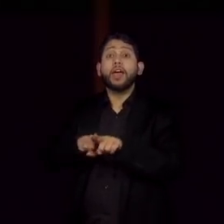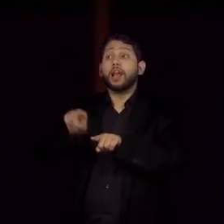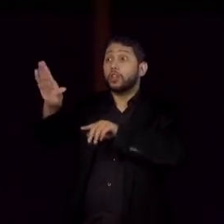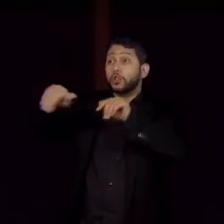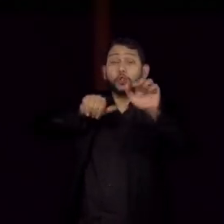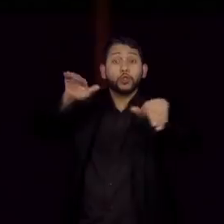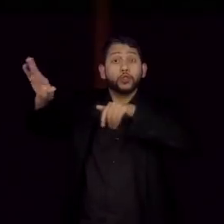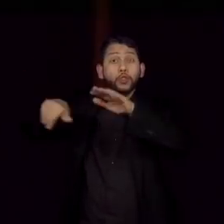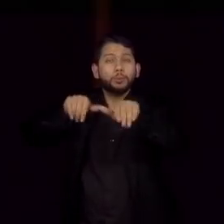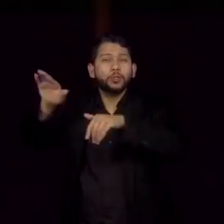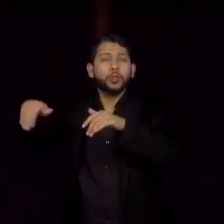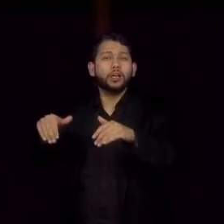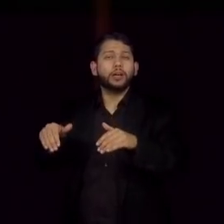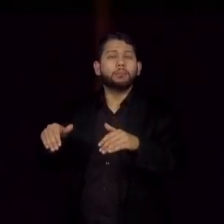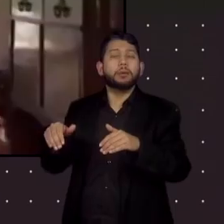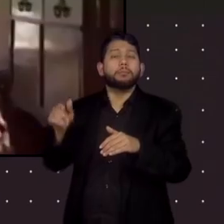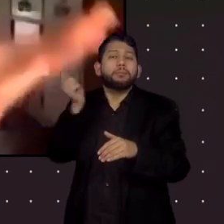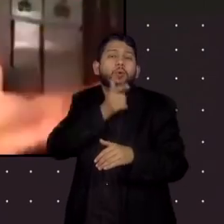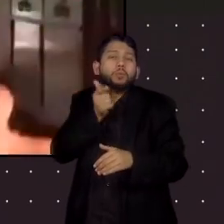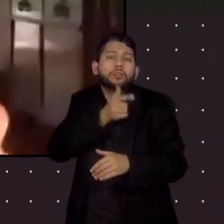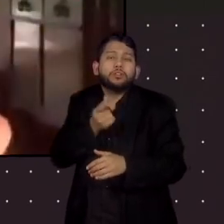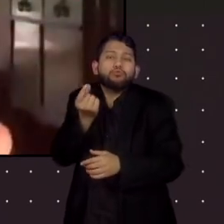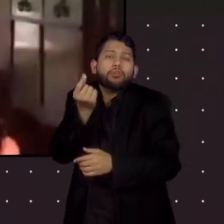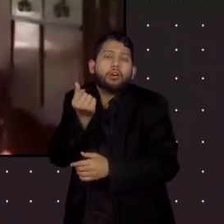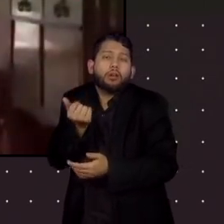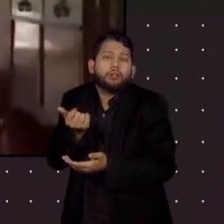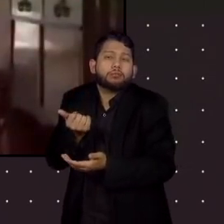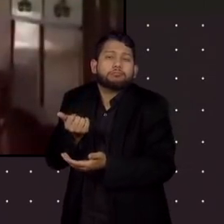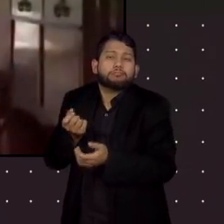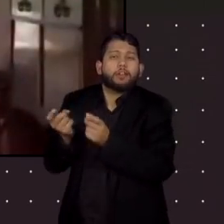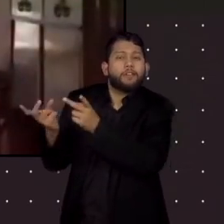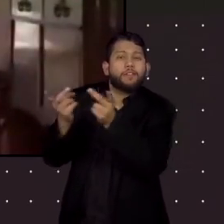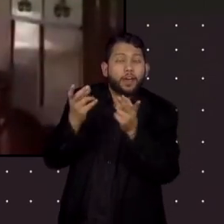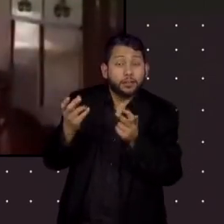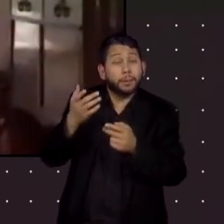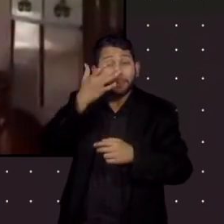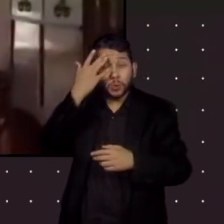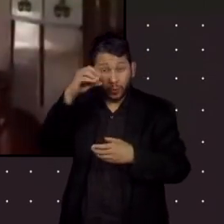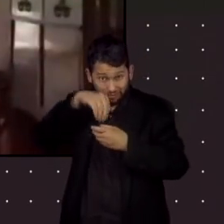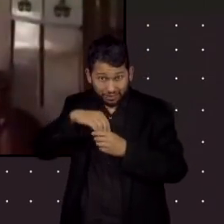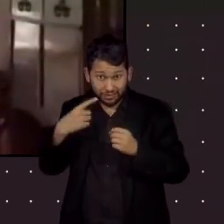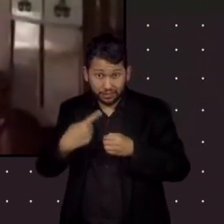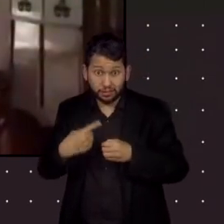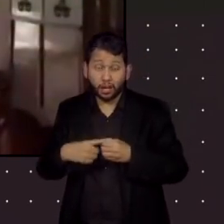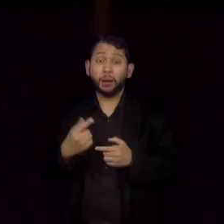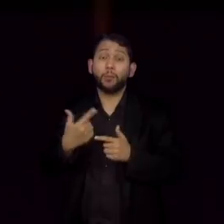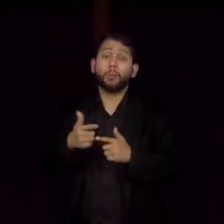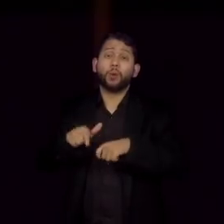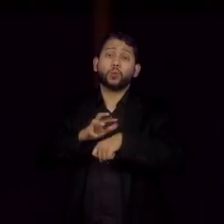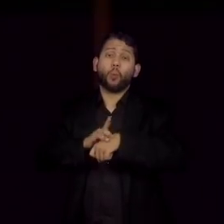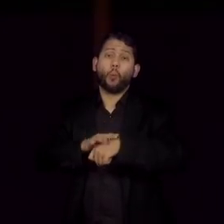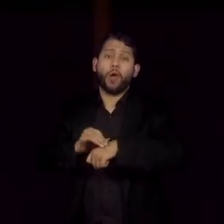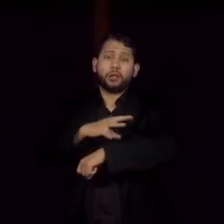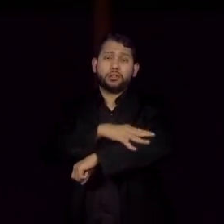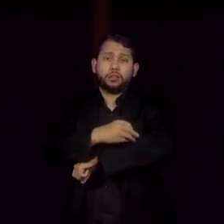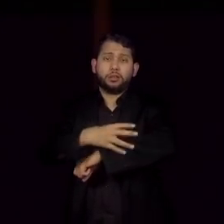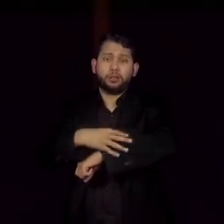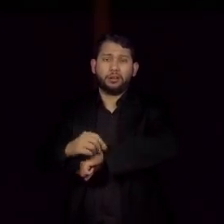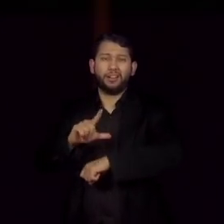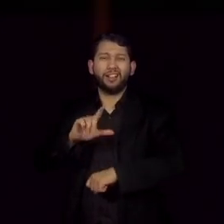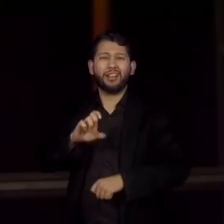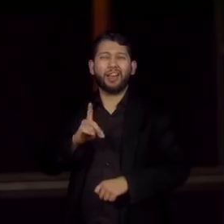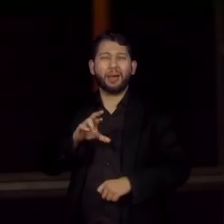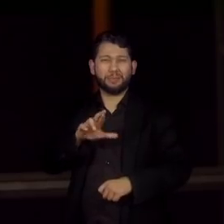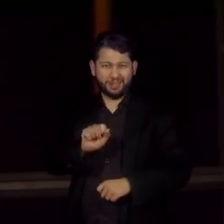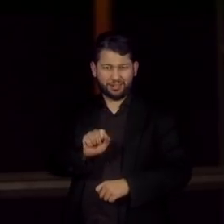umas efemérides assim para arrecadar fundos para os leprosos da cidade, que nós tínhamos um grupo de leprosos na cidade.